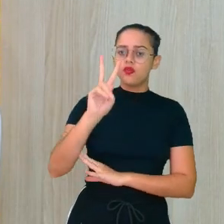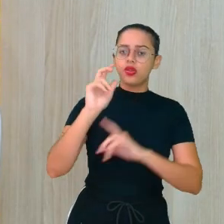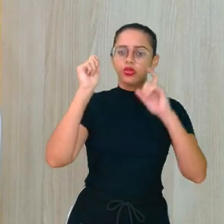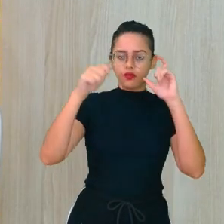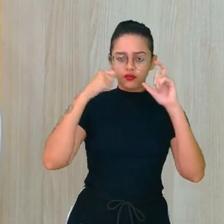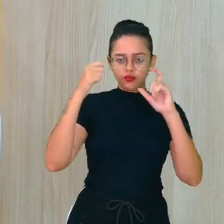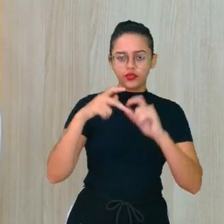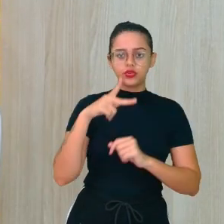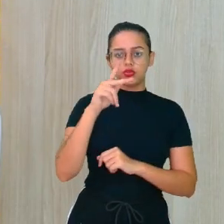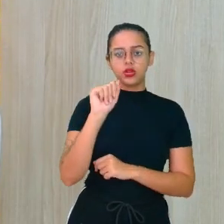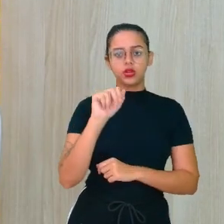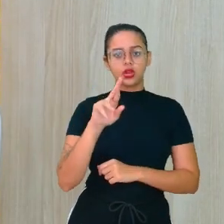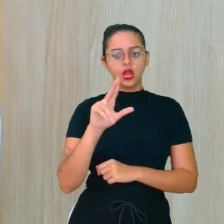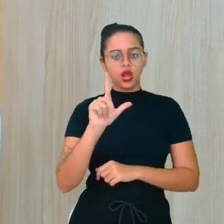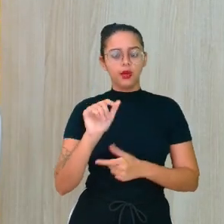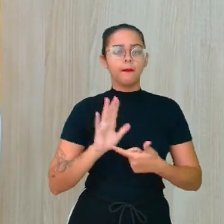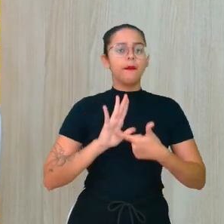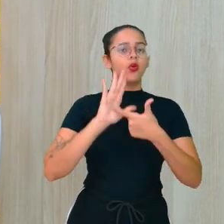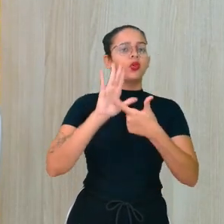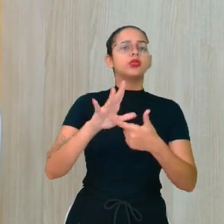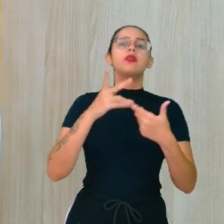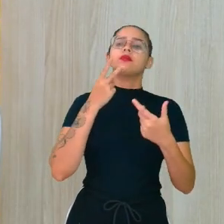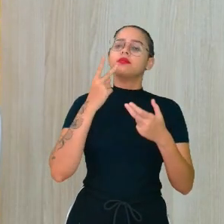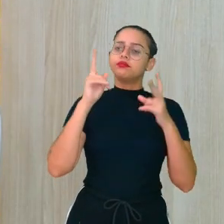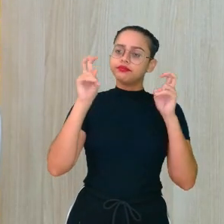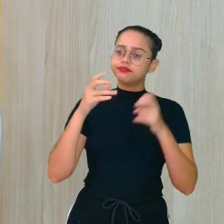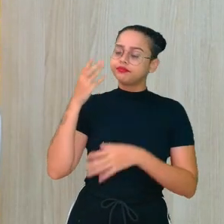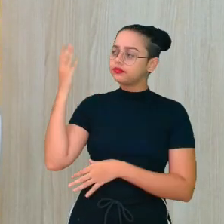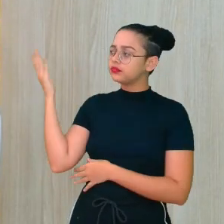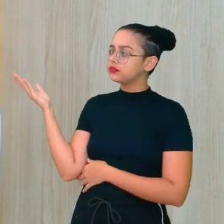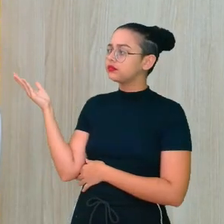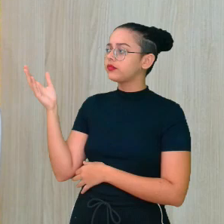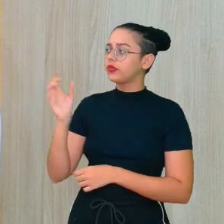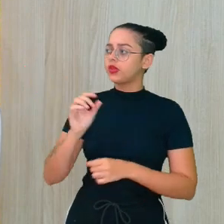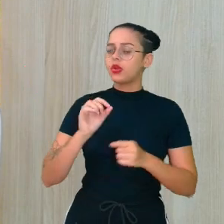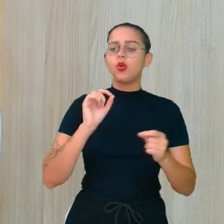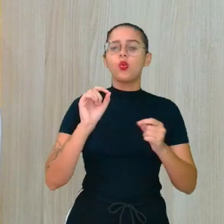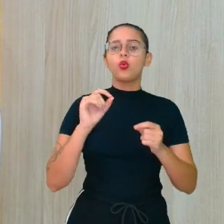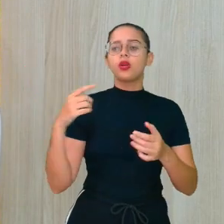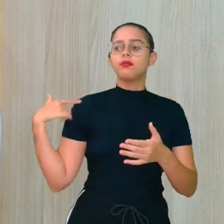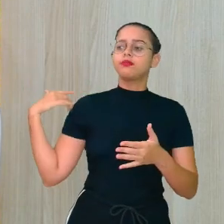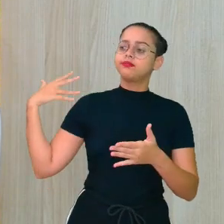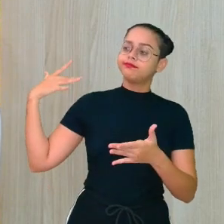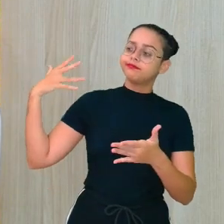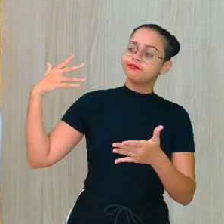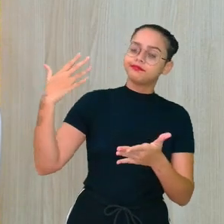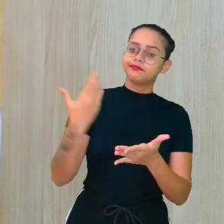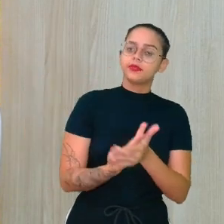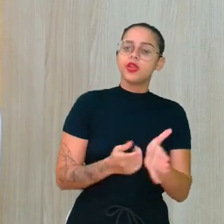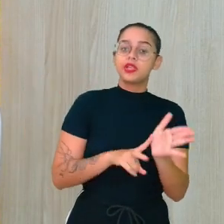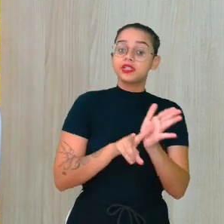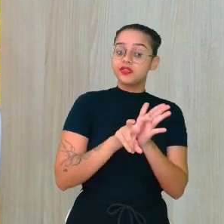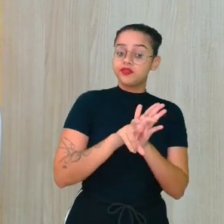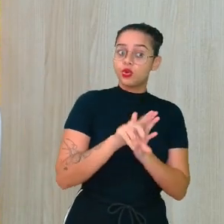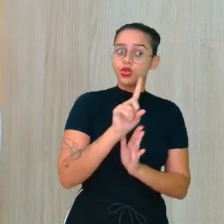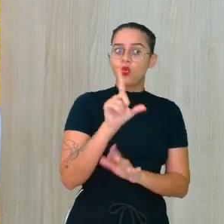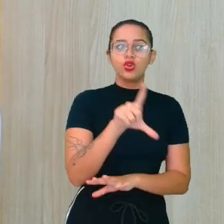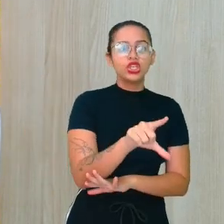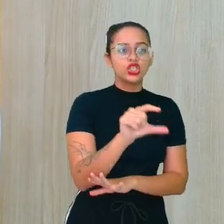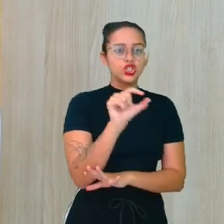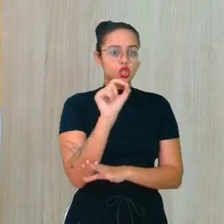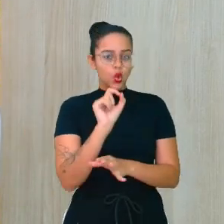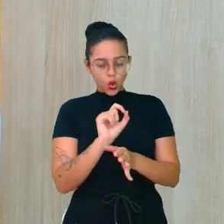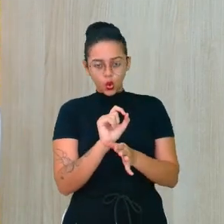vai mostrar, falando justamente isso, de que, e o que foi avançando, né, de que esse vírus não escolhe